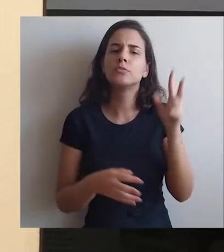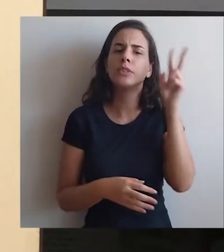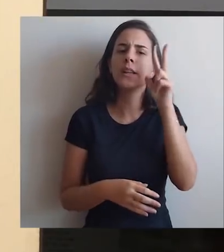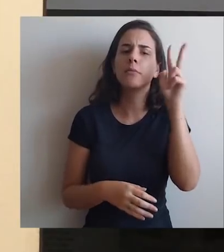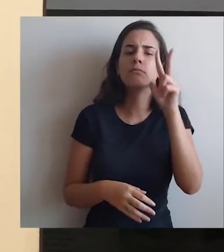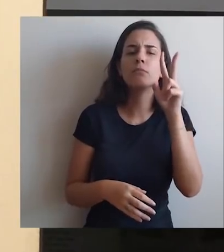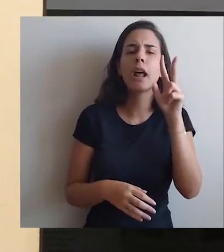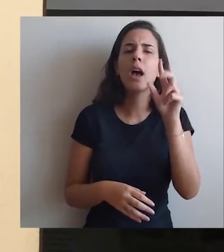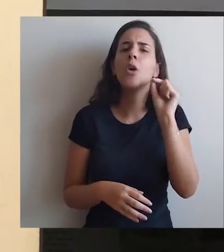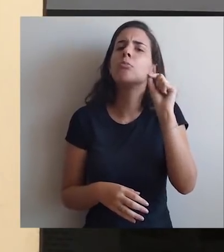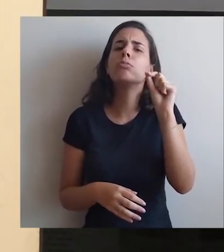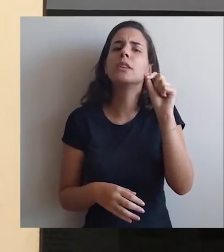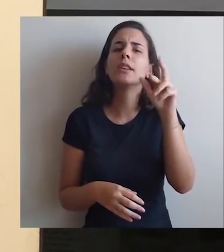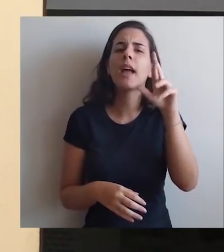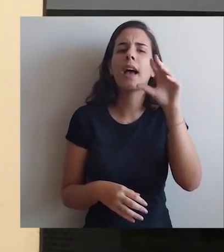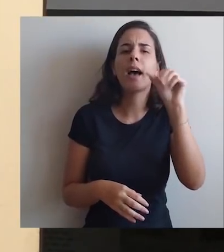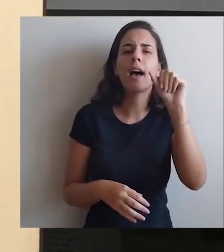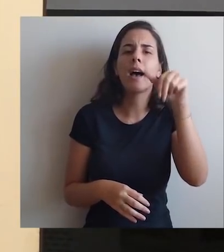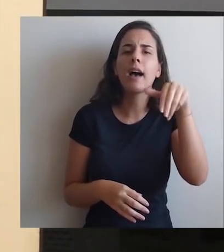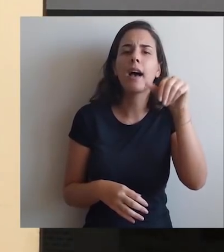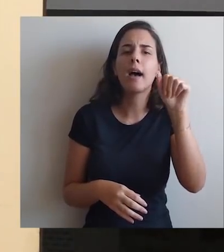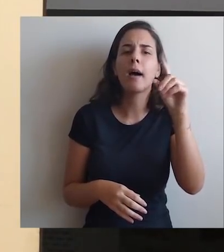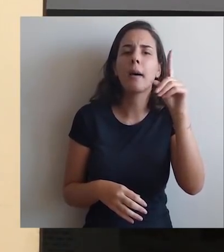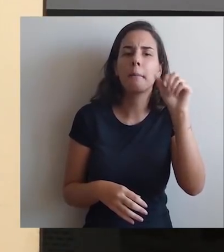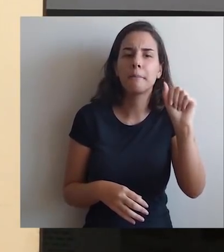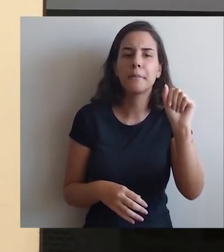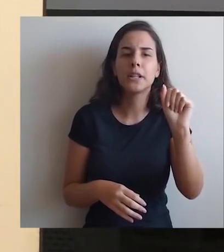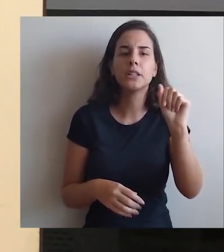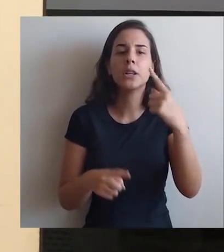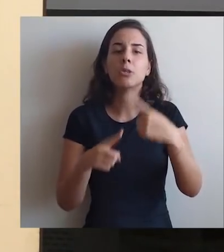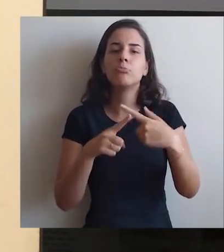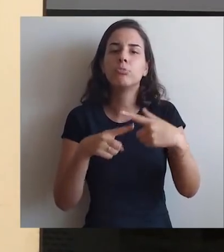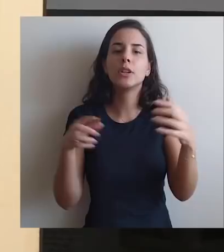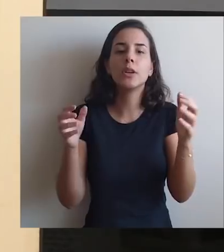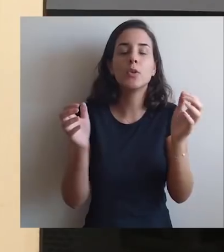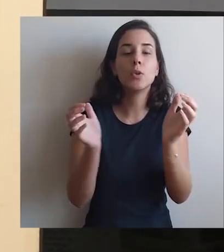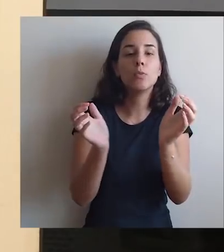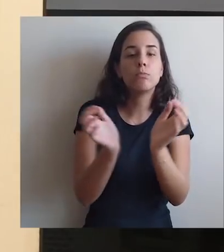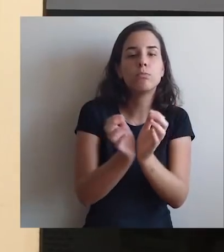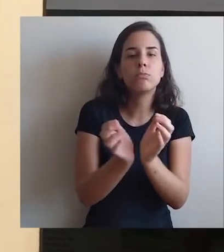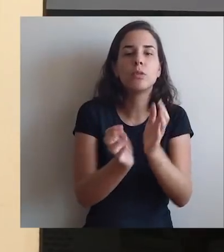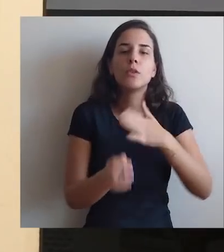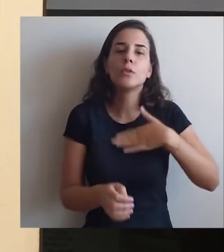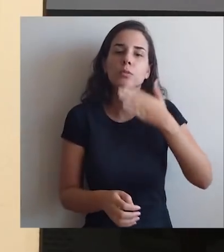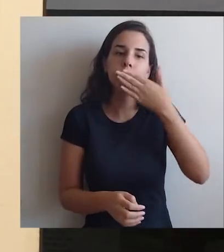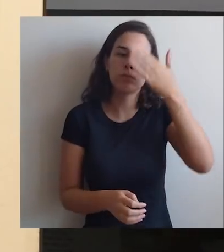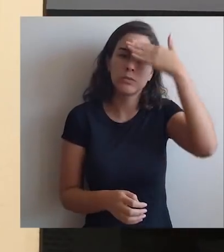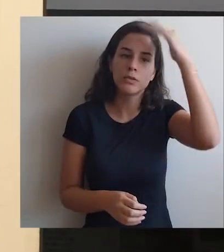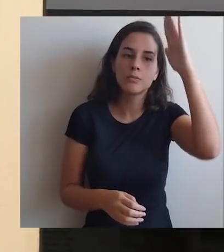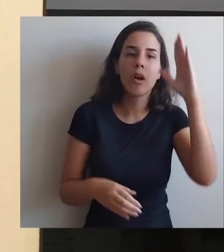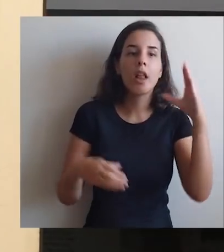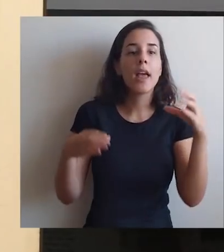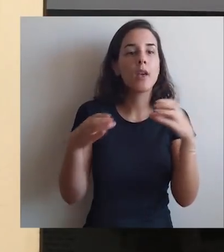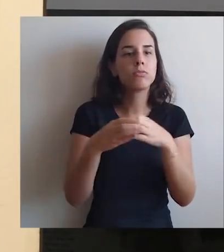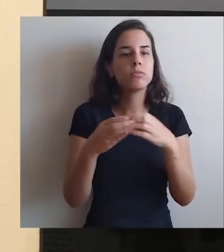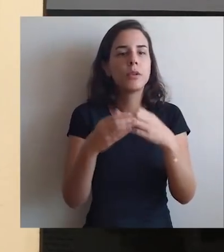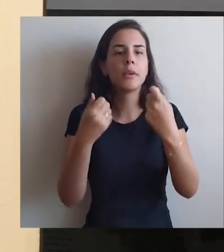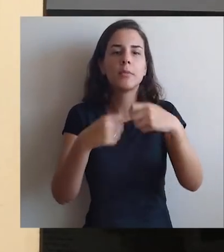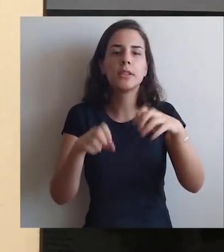nós hoje vamos lembrar um pouquinho do que é isso. O que é o Ramadã? Por que os muçulmanos são um